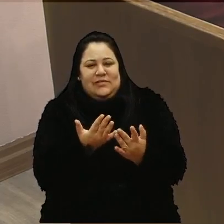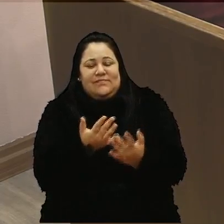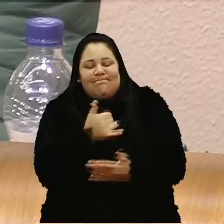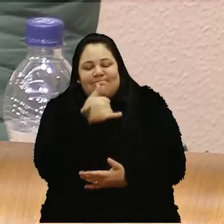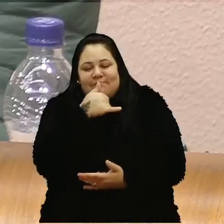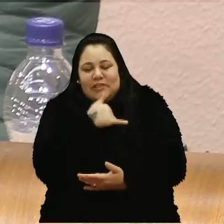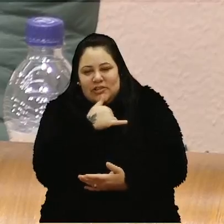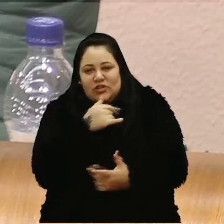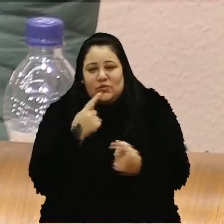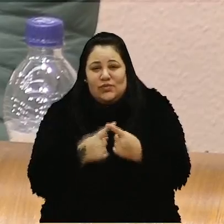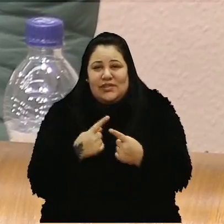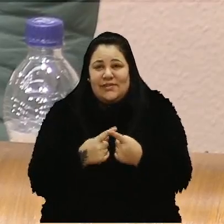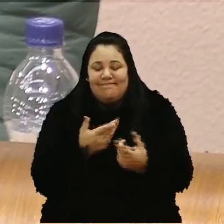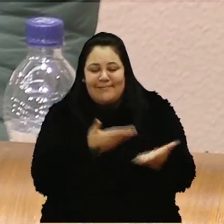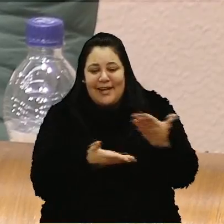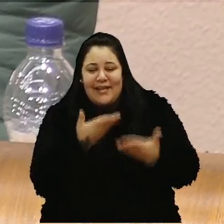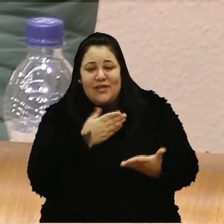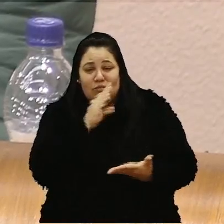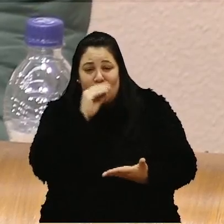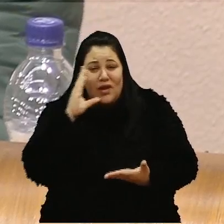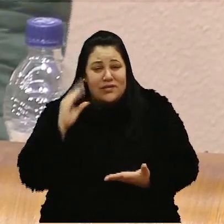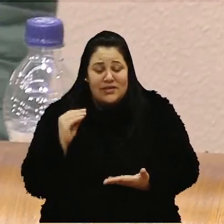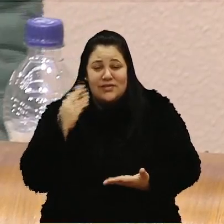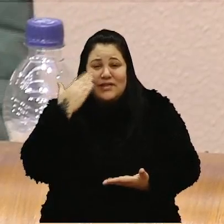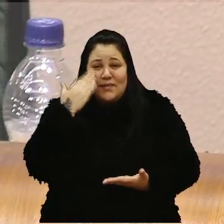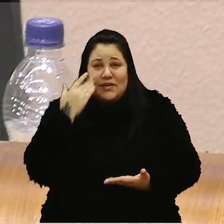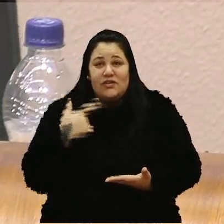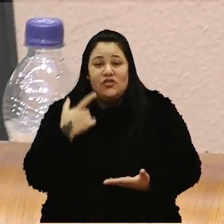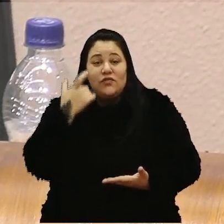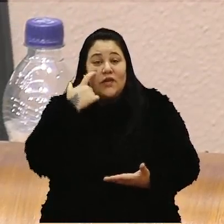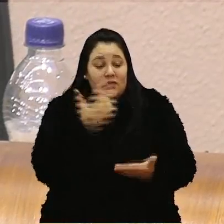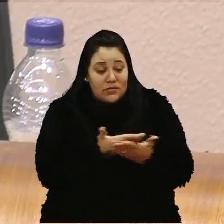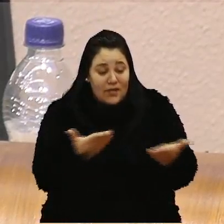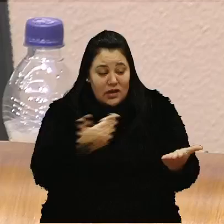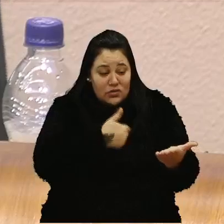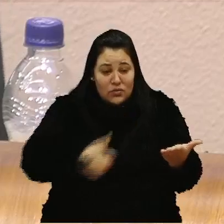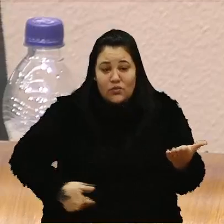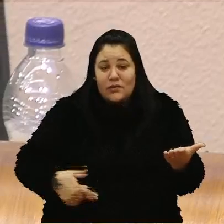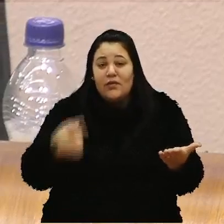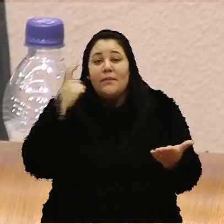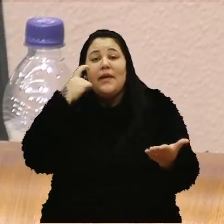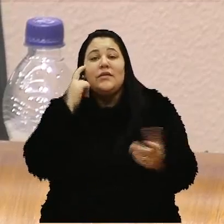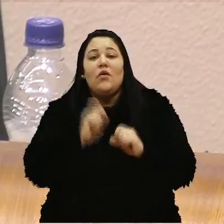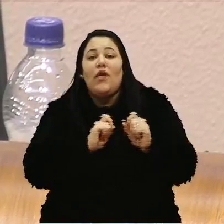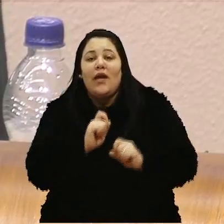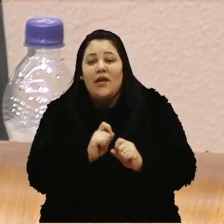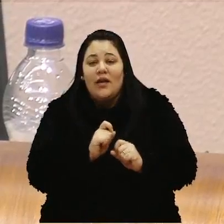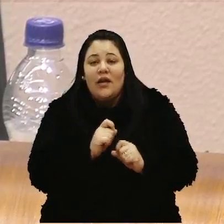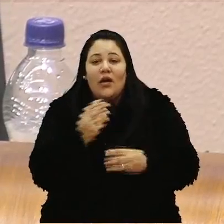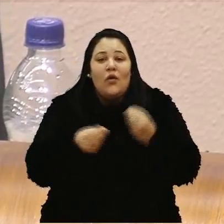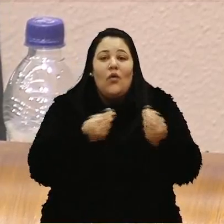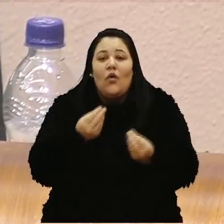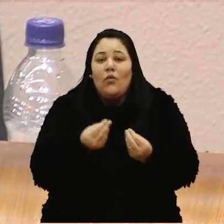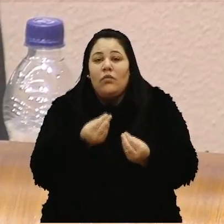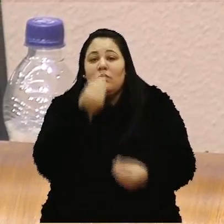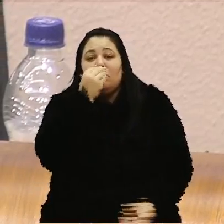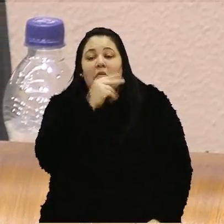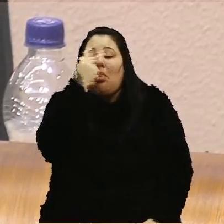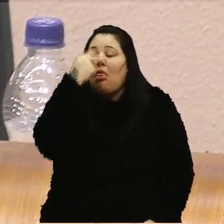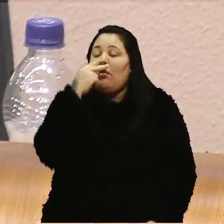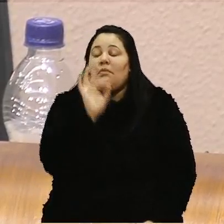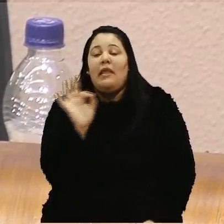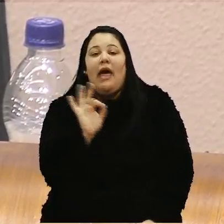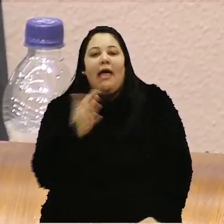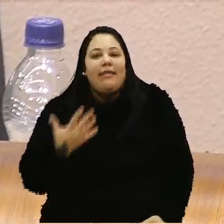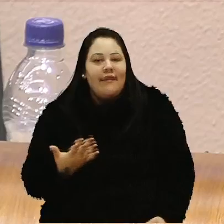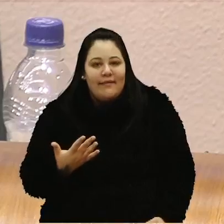adolescente e falamos, e a gente pode verificar que era um espaço público, então a gente fica pensando, né, como que ninguém viu, como que não havia, enfim, várias